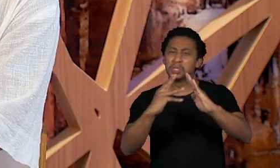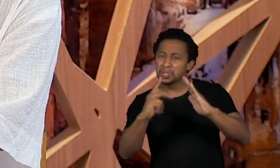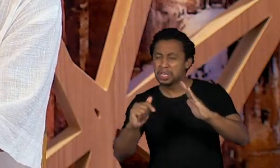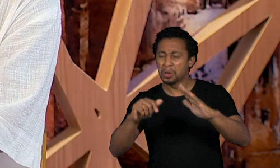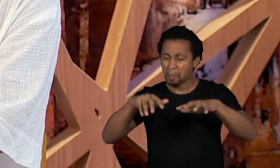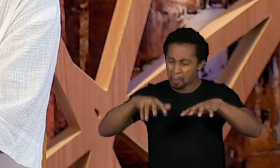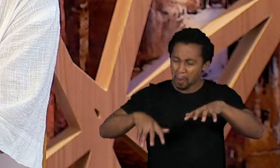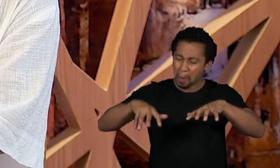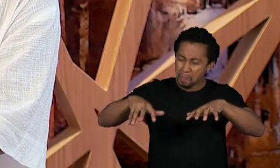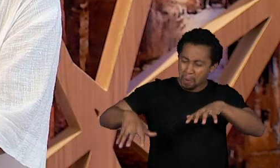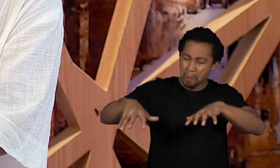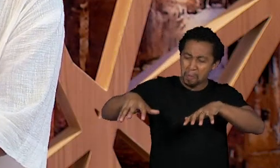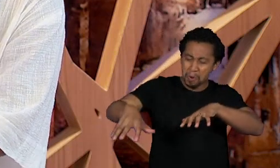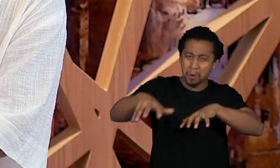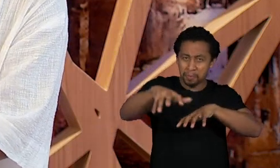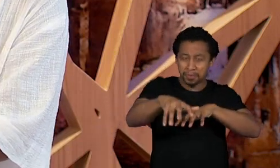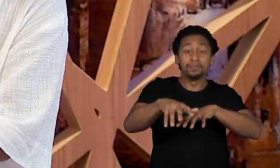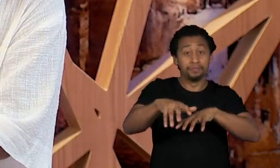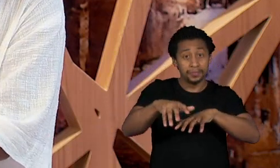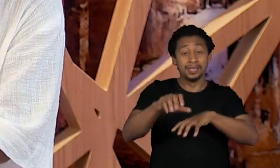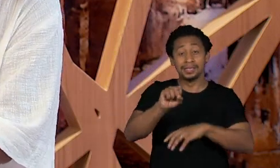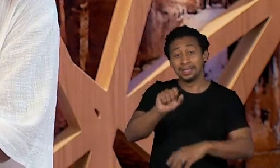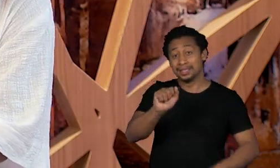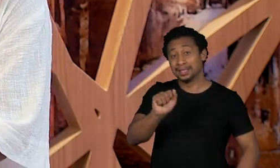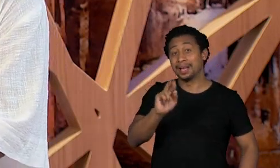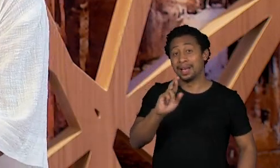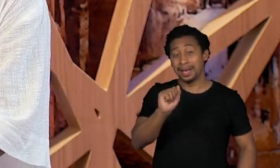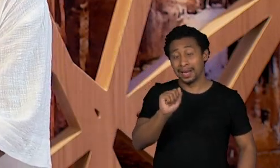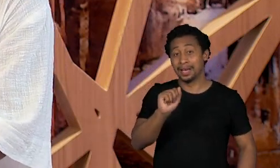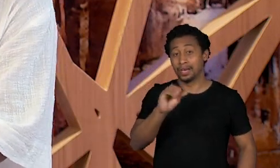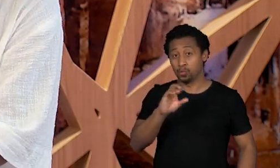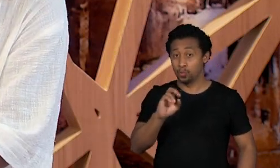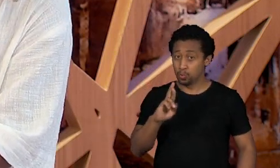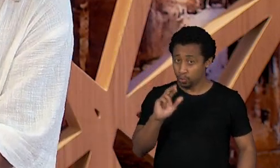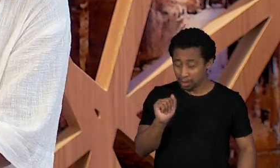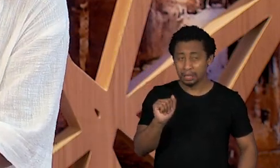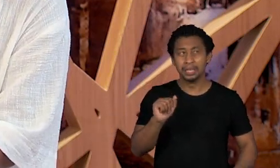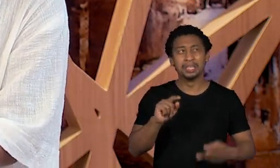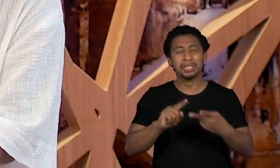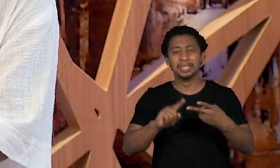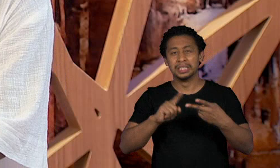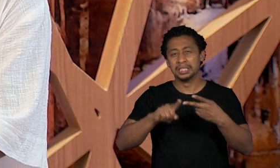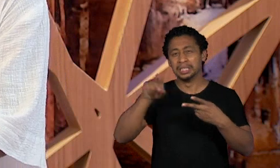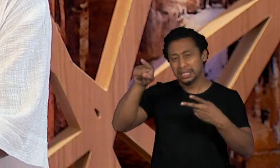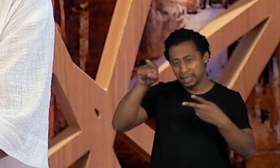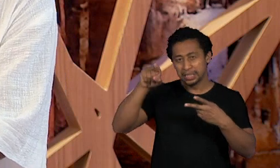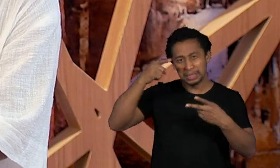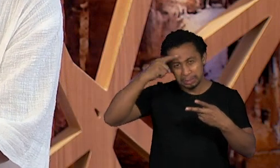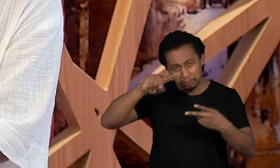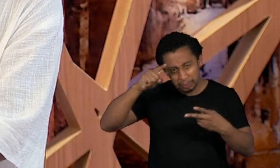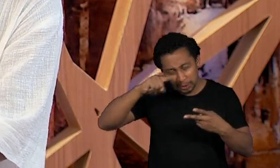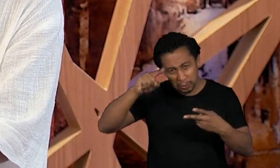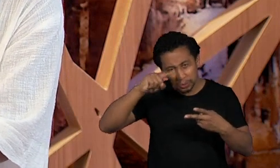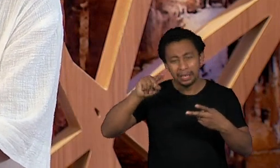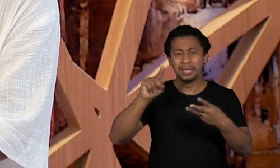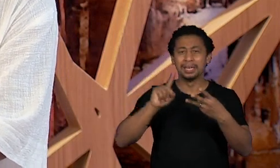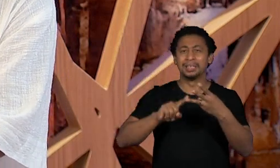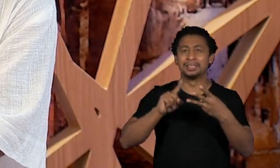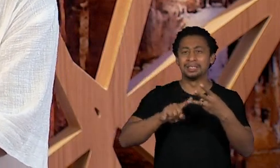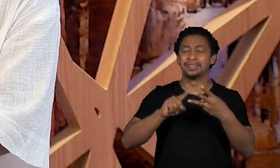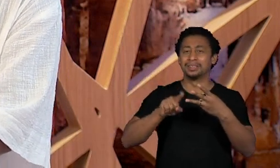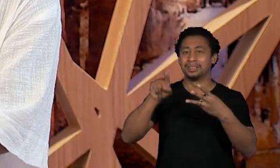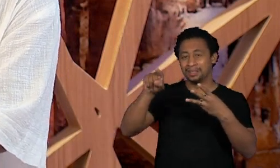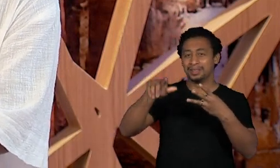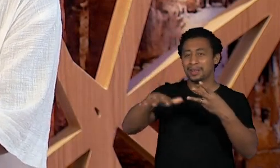Saracura, o quilombo do Jabaquara, quanto os quilombos de rompimento, você está resistindo, você está lutando. Quando você tem essas mulheres